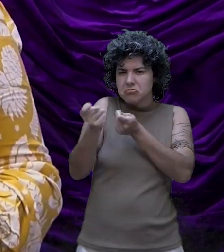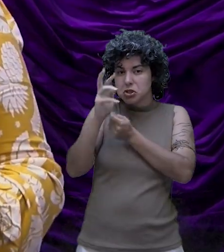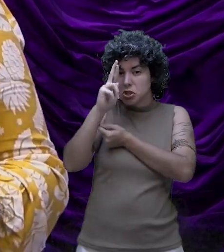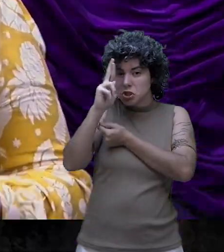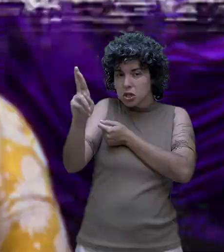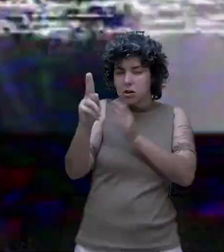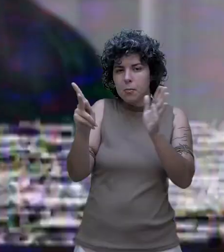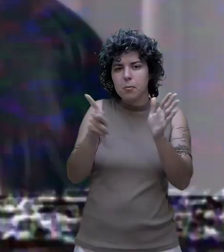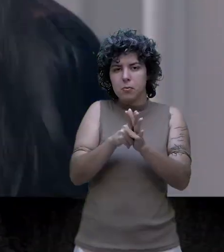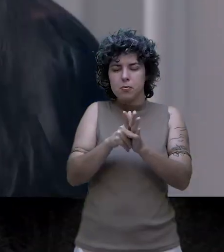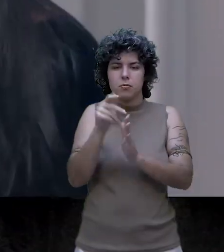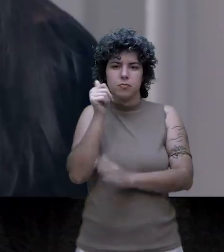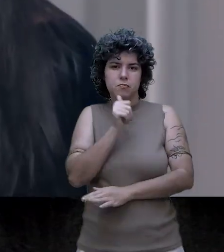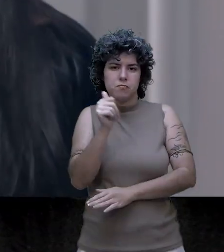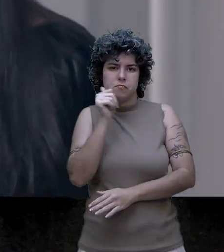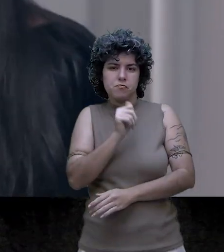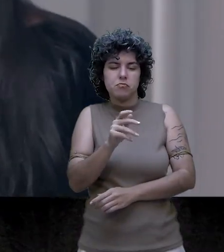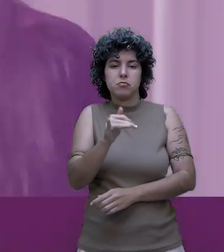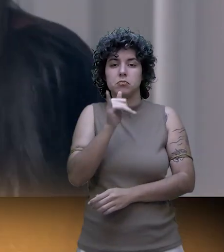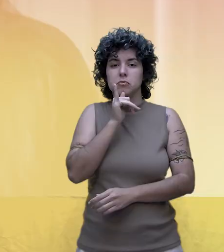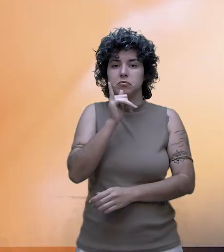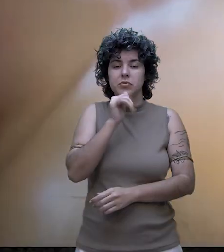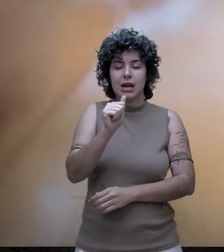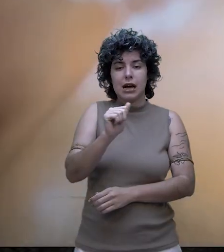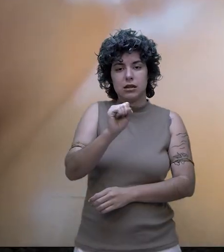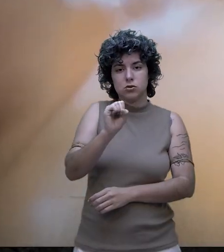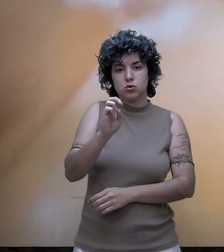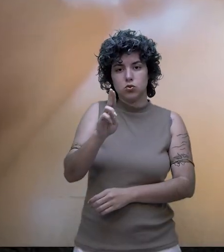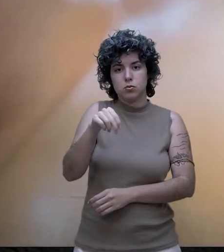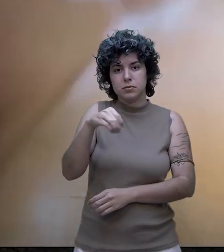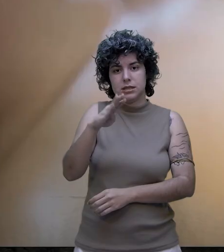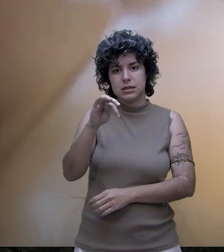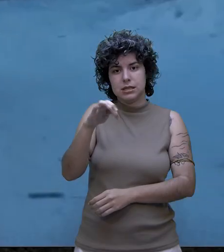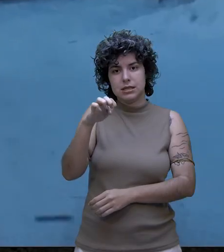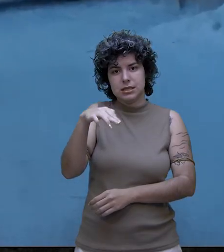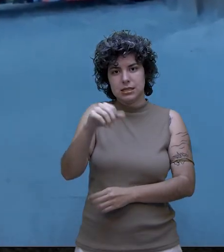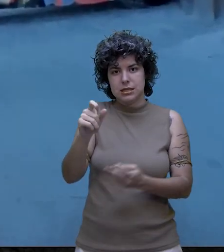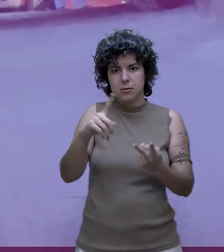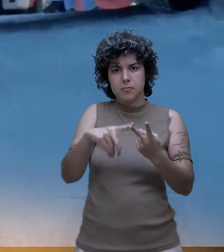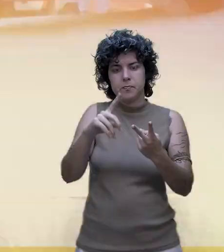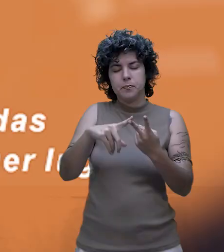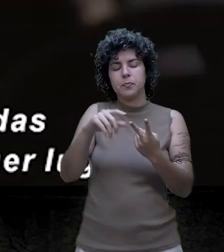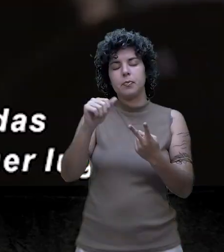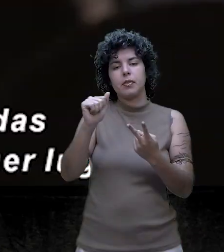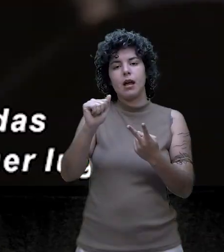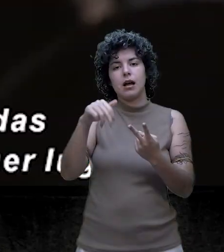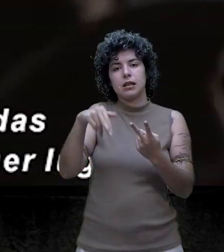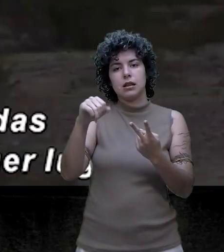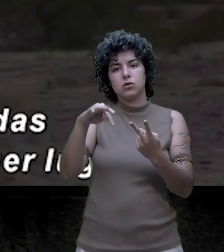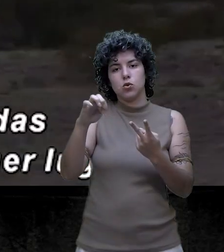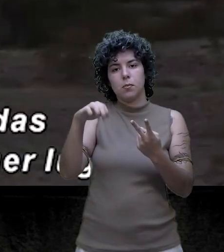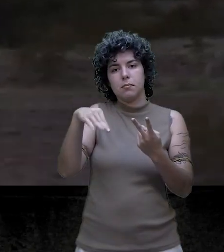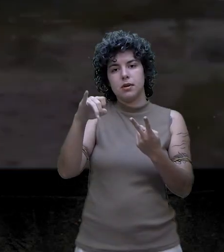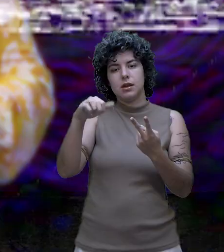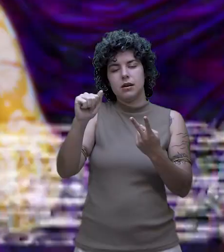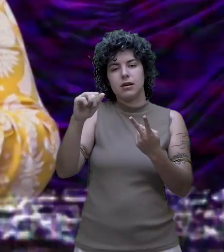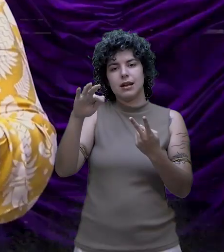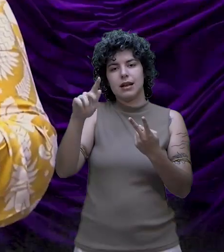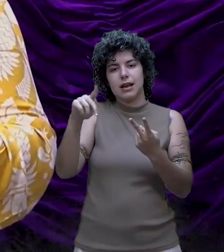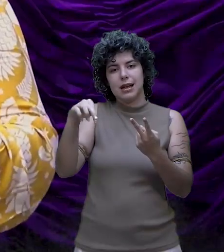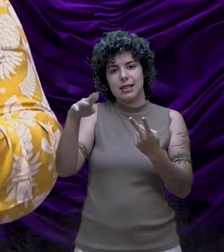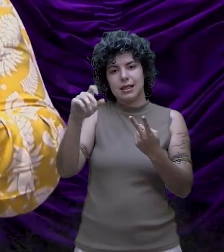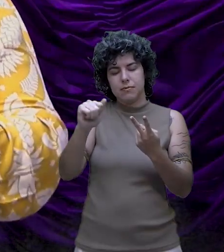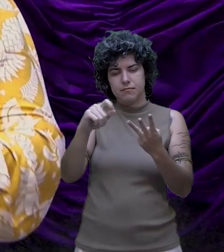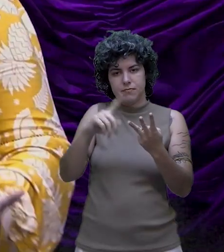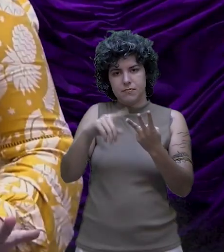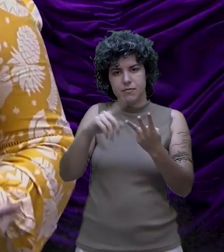potentes, como A Substância, de Coralie Ferget, Anatomia de uma Queda, de Justine Triet, ou Nomadland, de Chloe Zhao. Tá